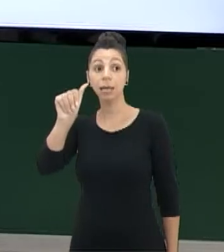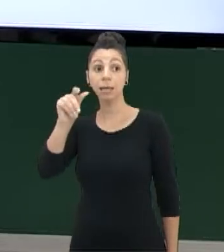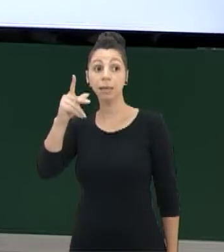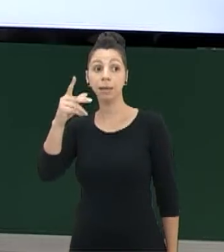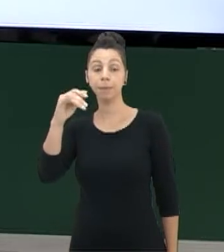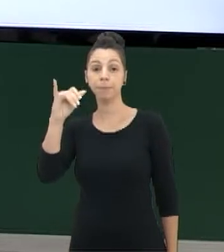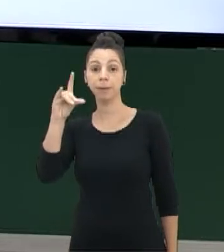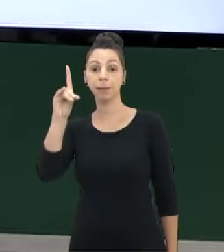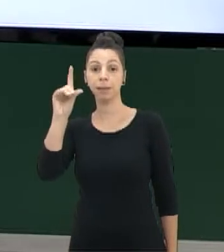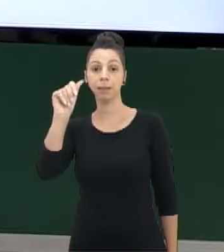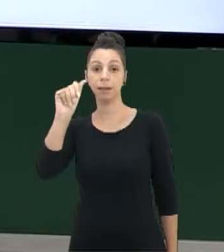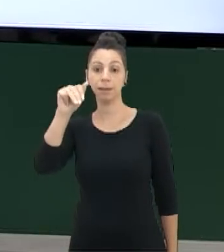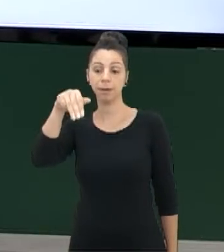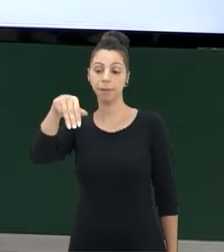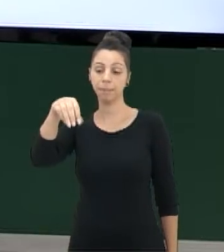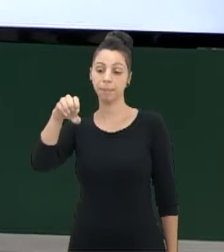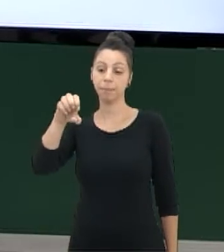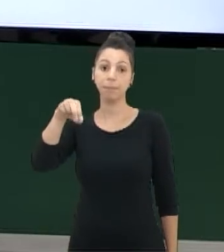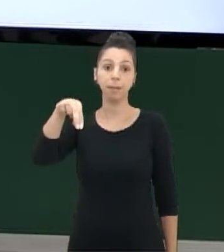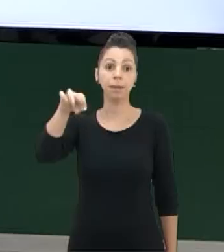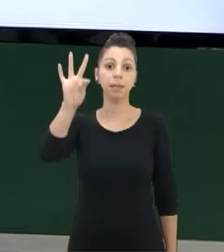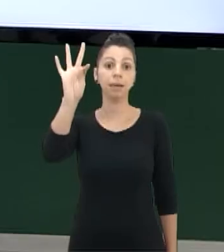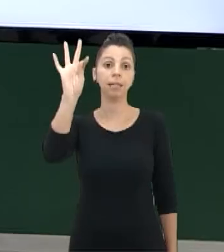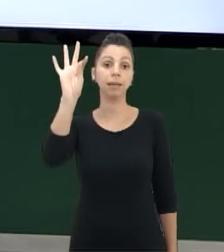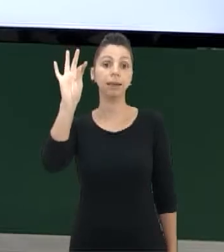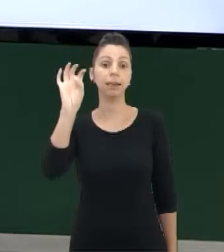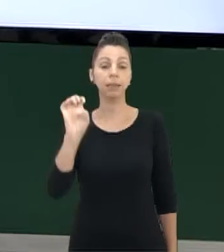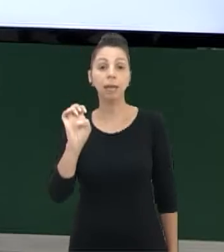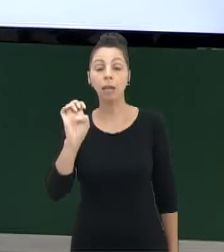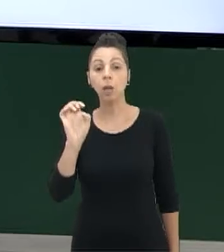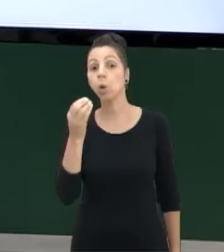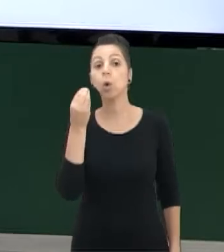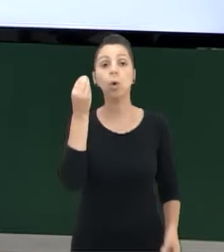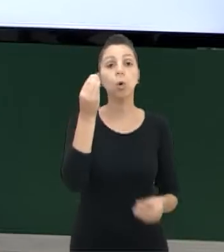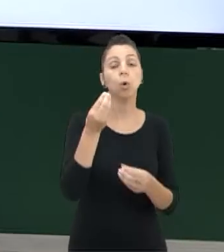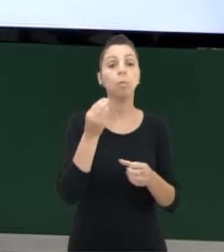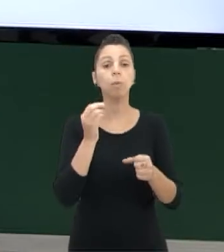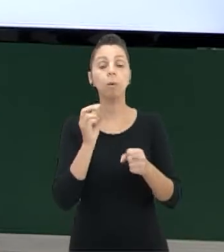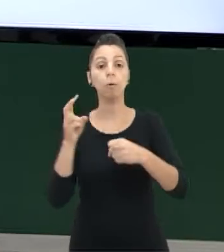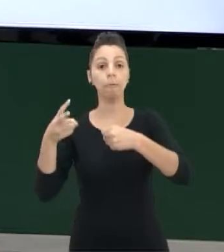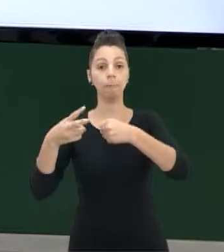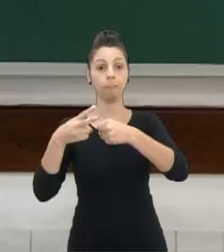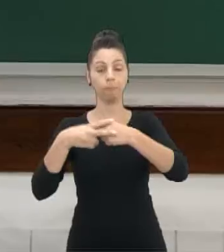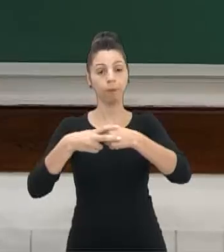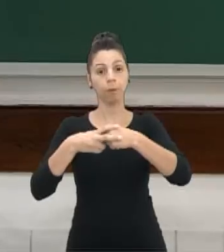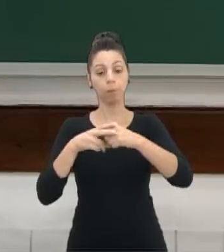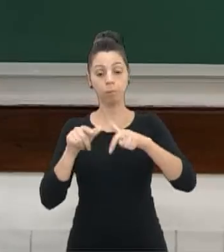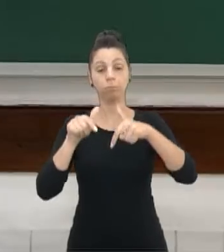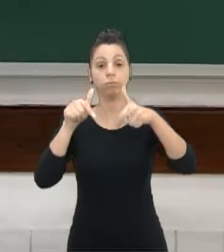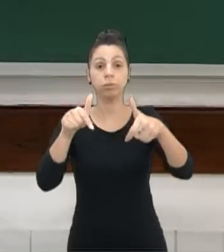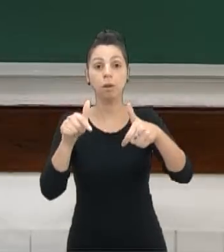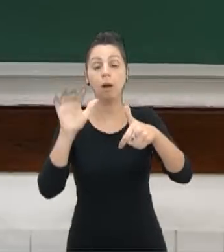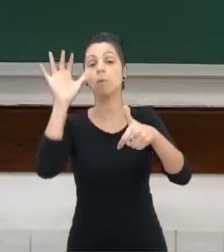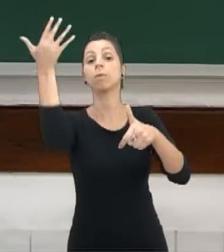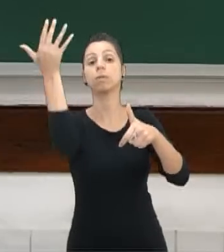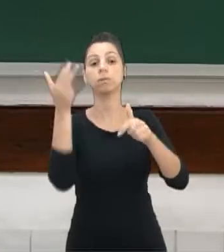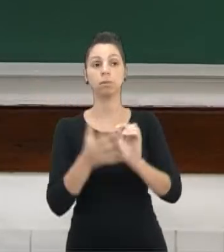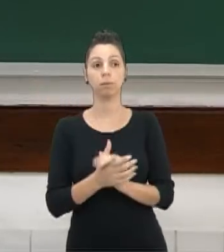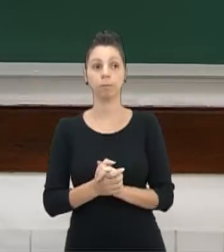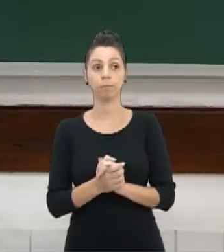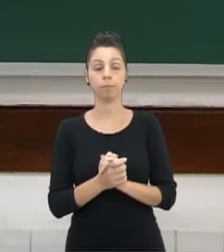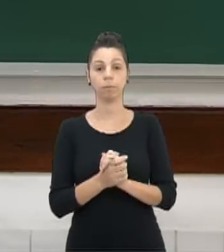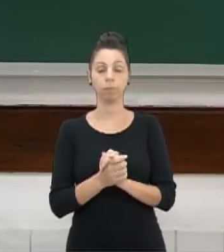modo como aquilo aconteceu, como a ação verbal ocorreu. Fechou? Vamos lá, em síntese, o